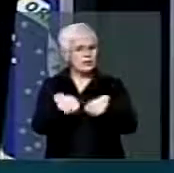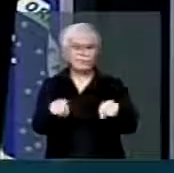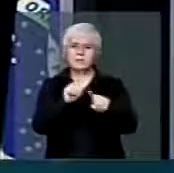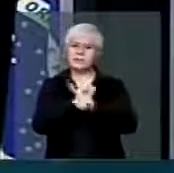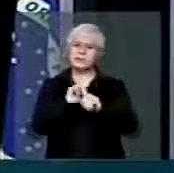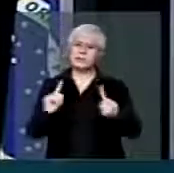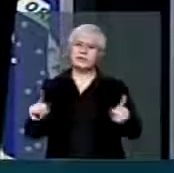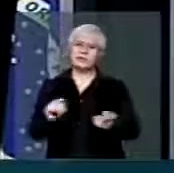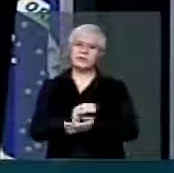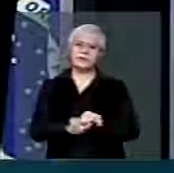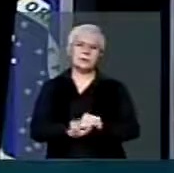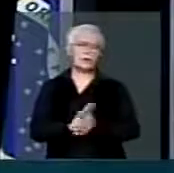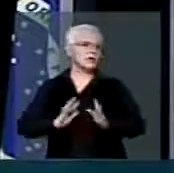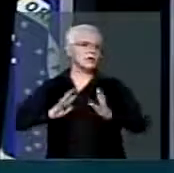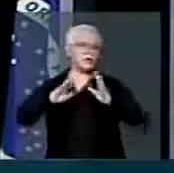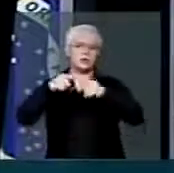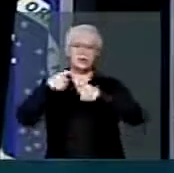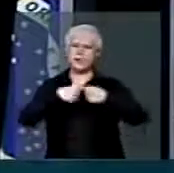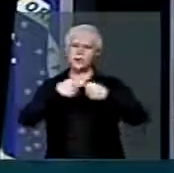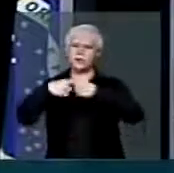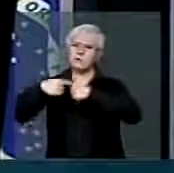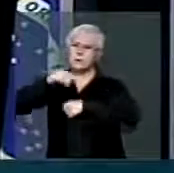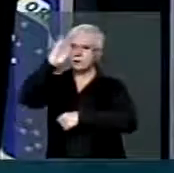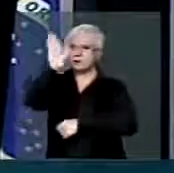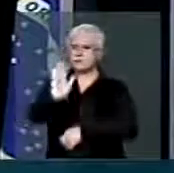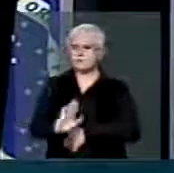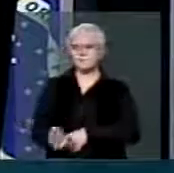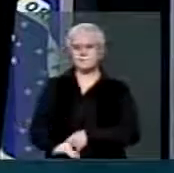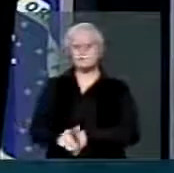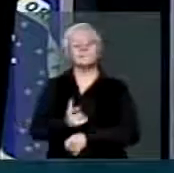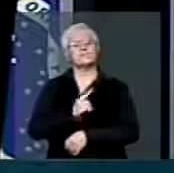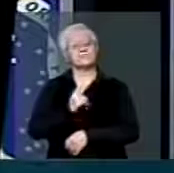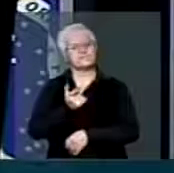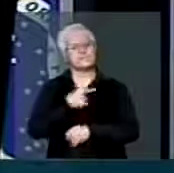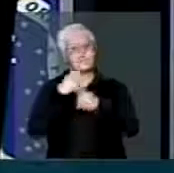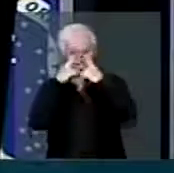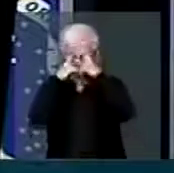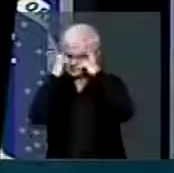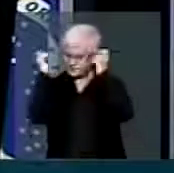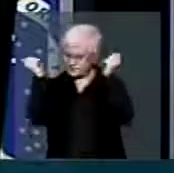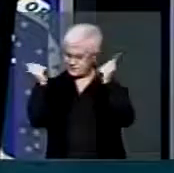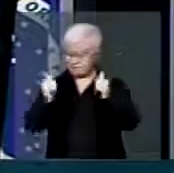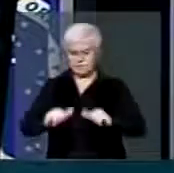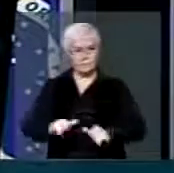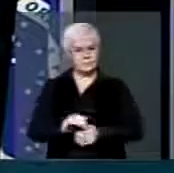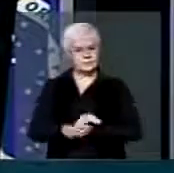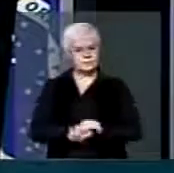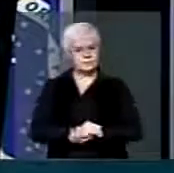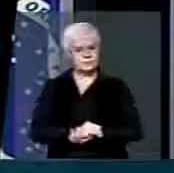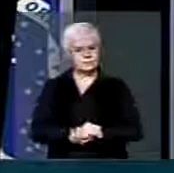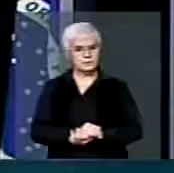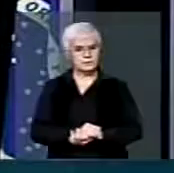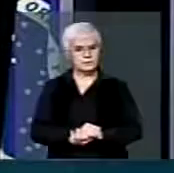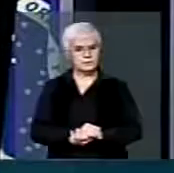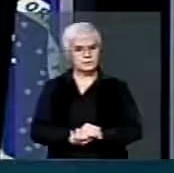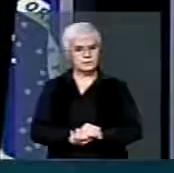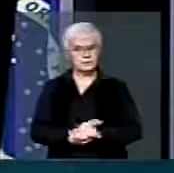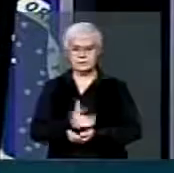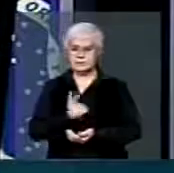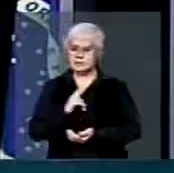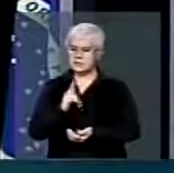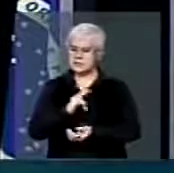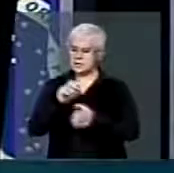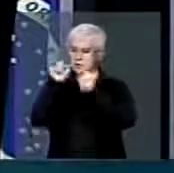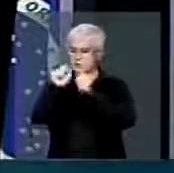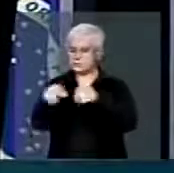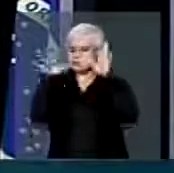Brasil, em todas as cidades do Brasil, em todas as cidades e municípios do país. Há implosões de